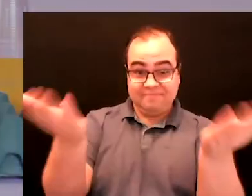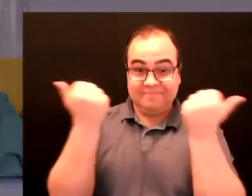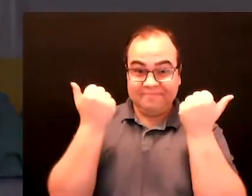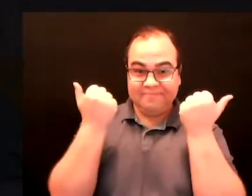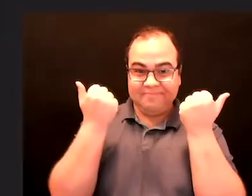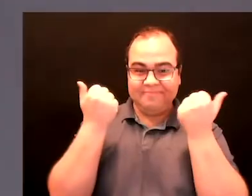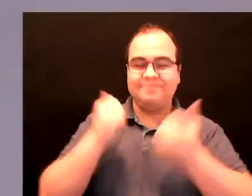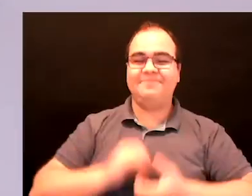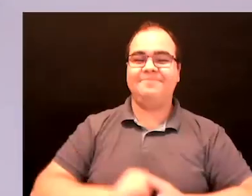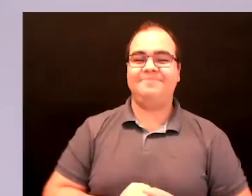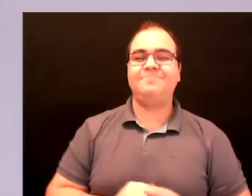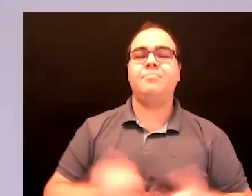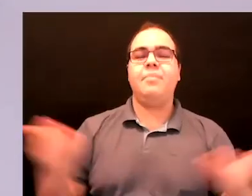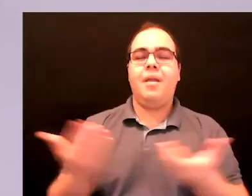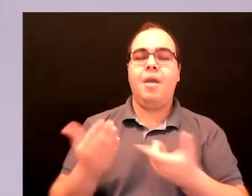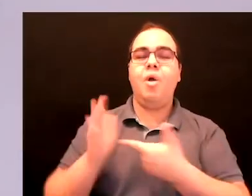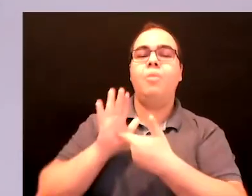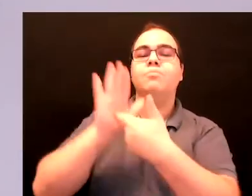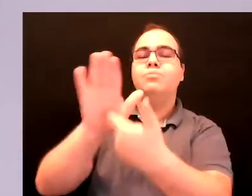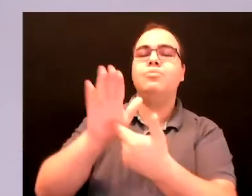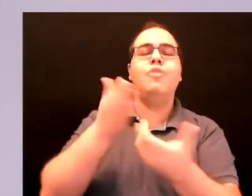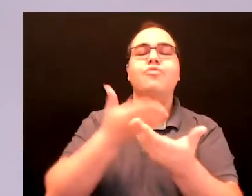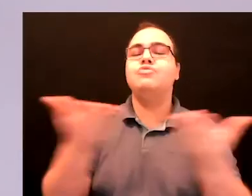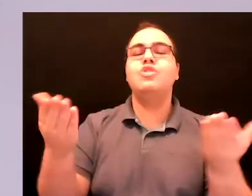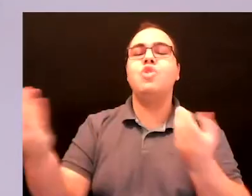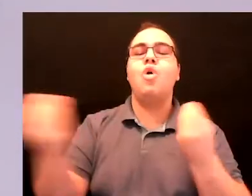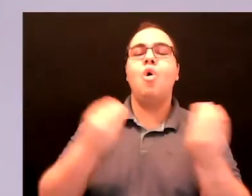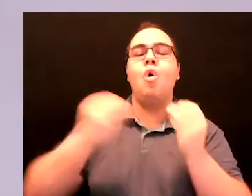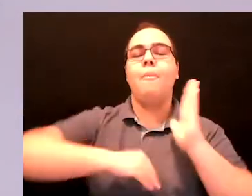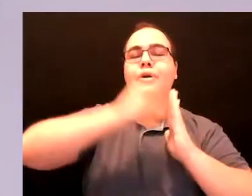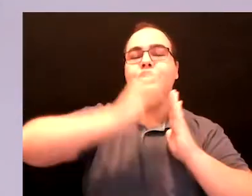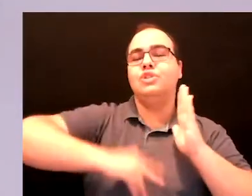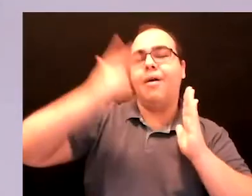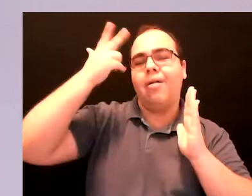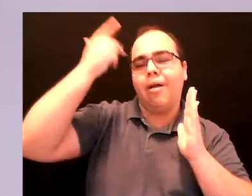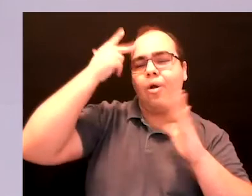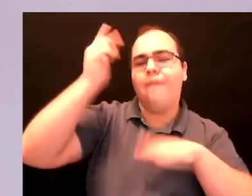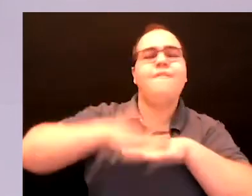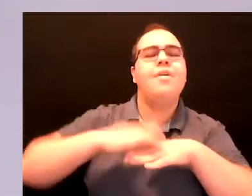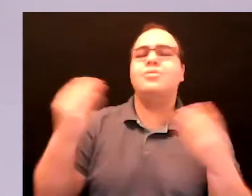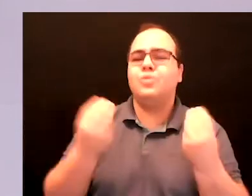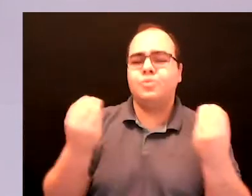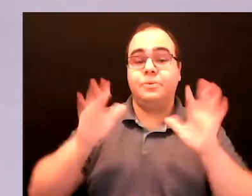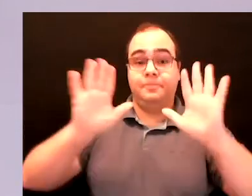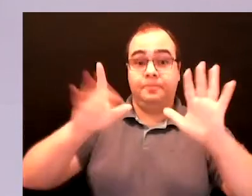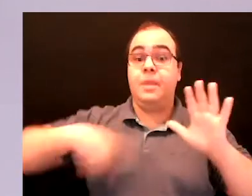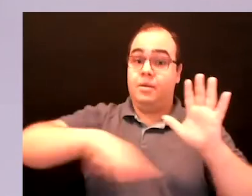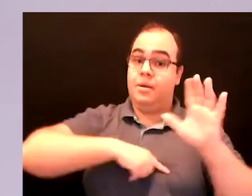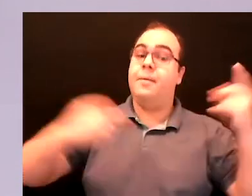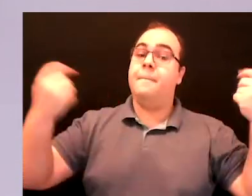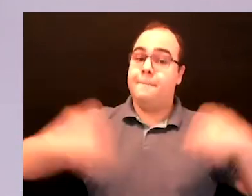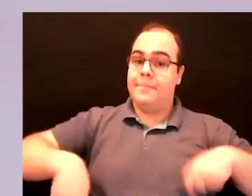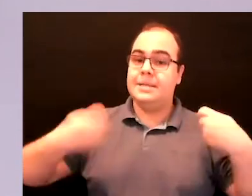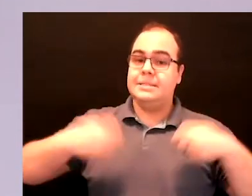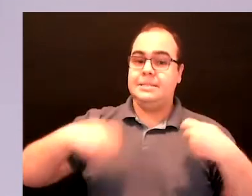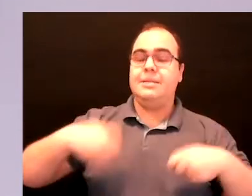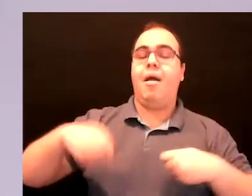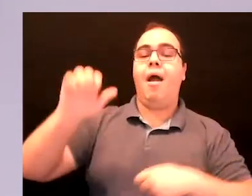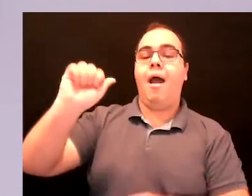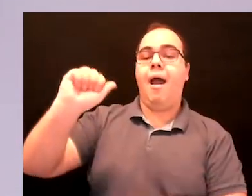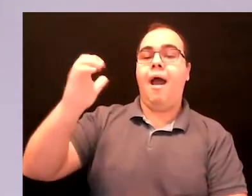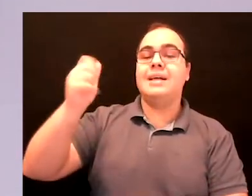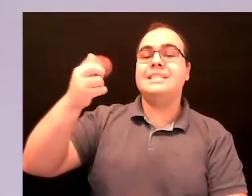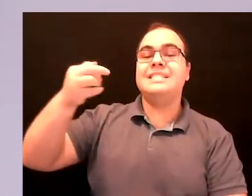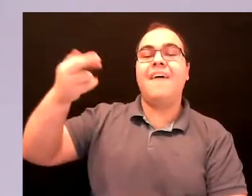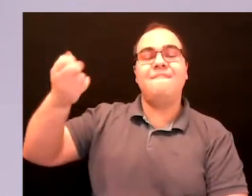lá? Agora eu vou mostrar para vocês como fazer a tinta natural. A gente vai precisar de açafrão da terra